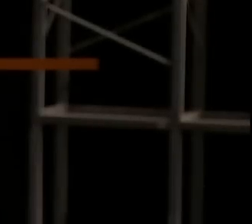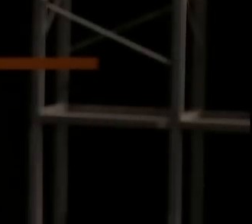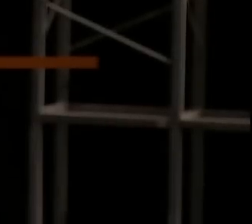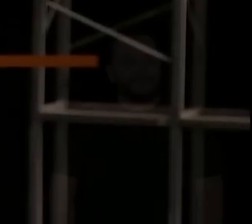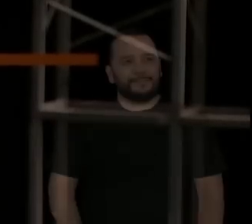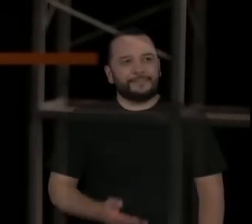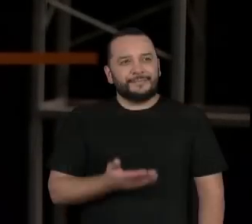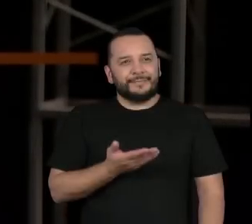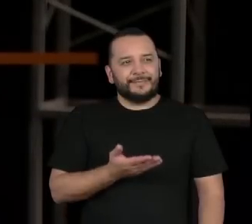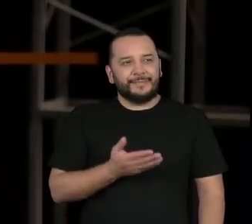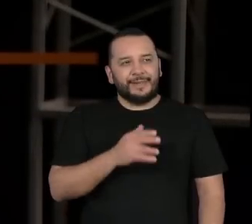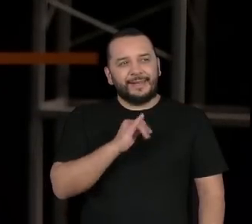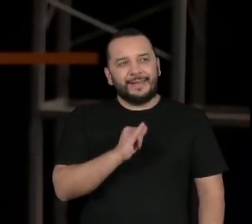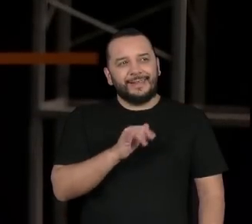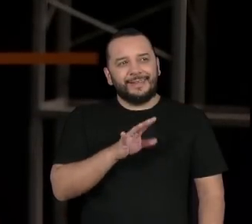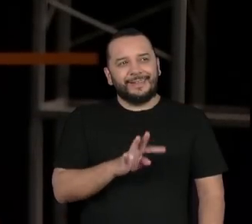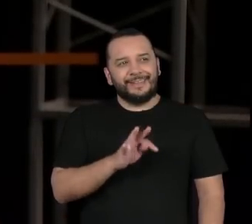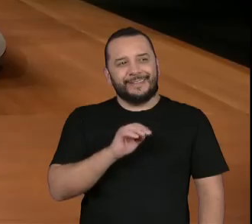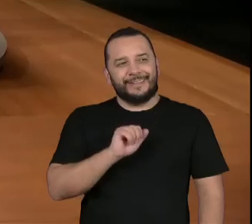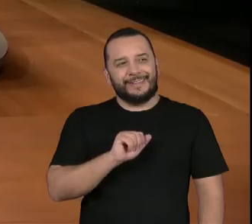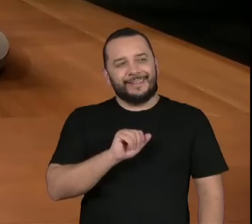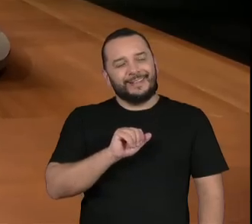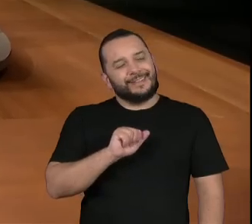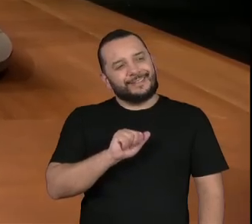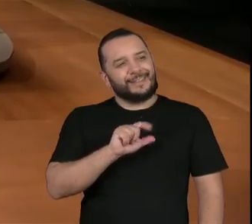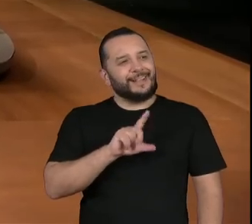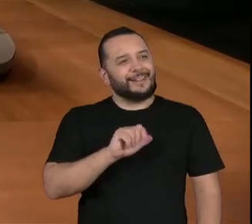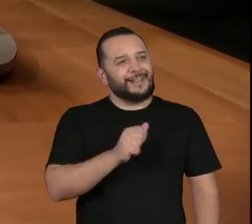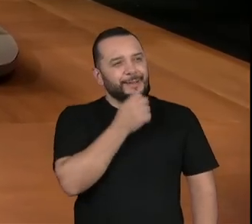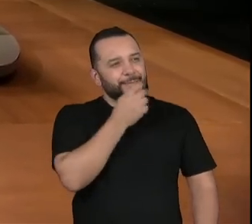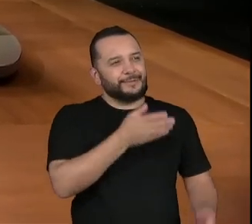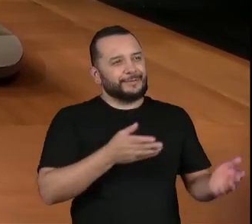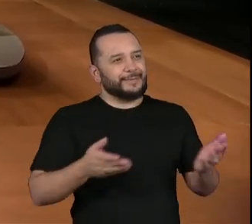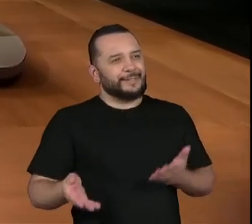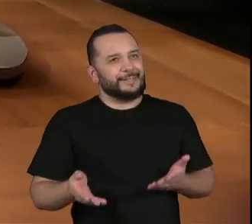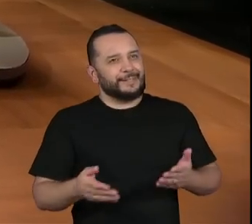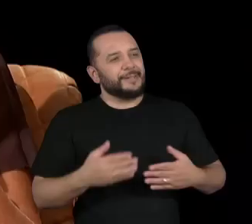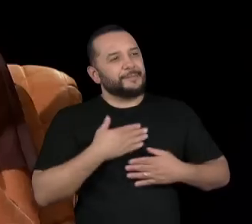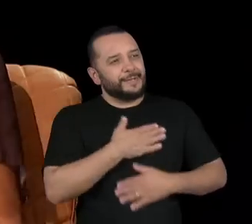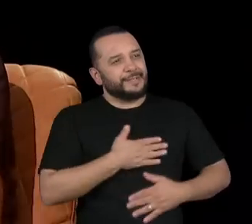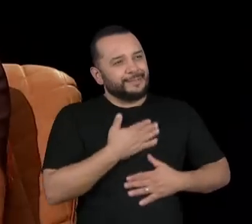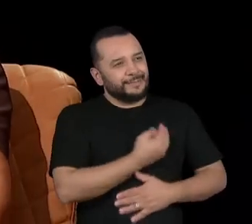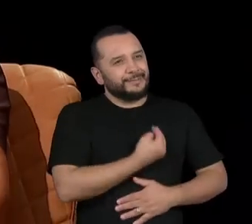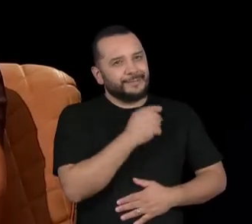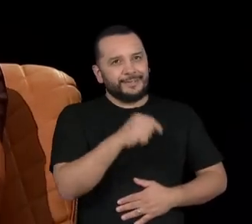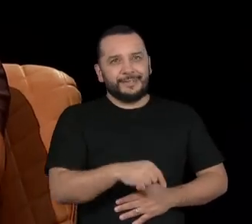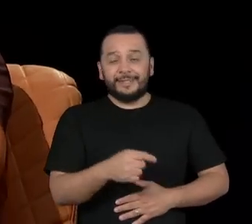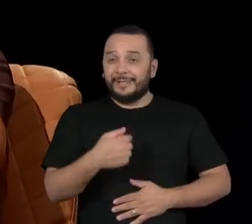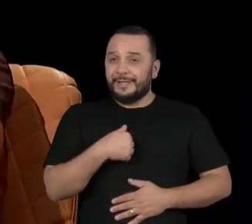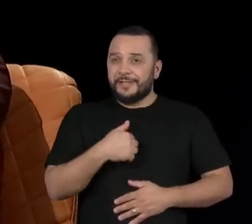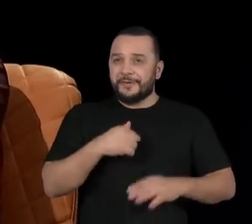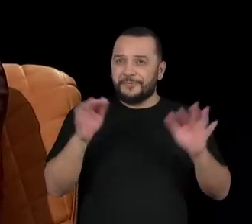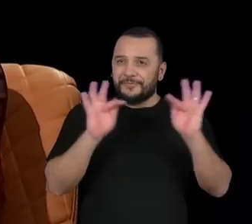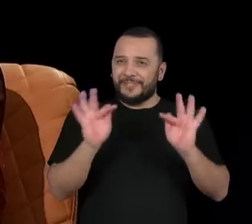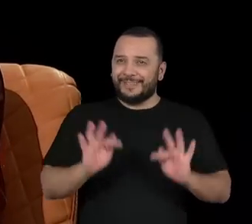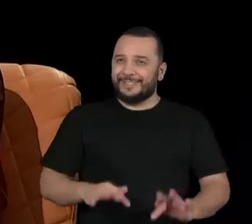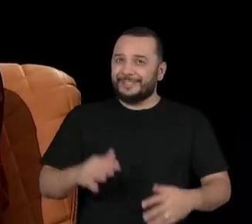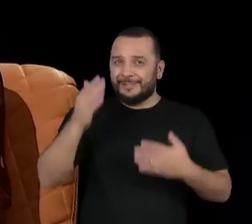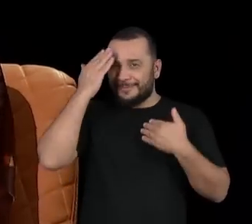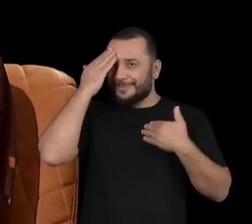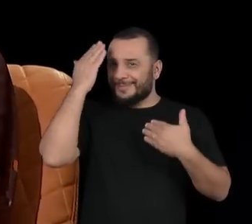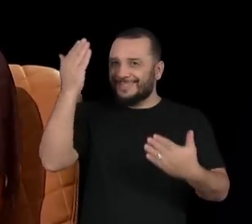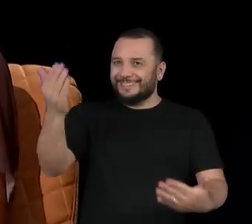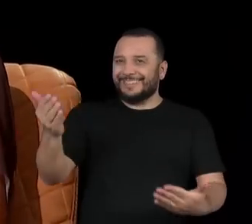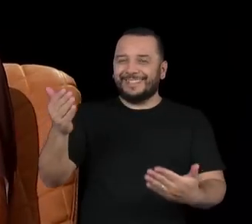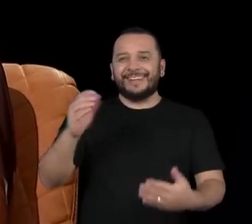Ítala, seja bem-vinda. É um prazer receber o nosso programa. Imagina, eu é que estou muito feliz. Obrigada,